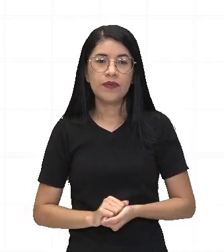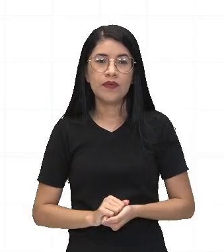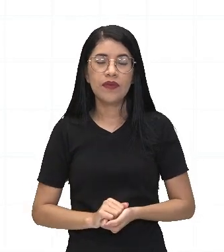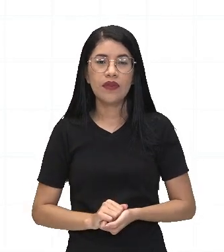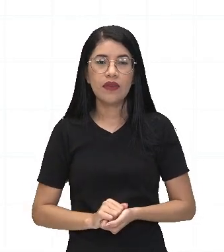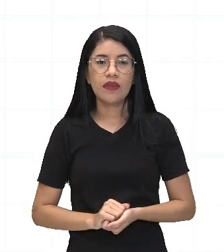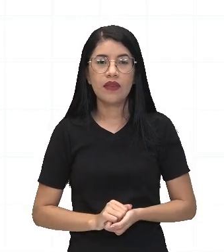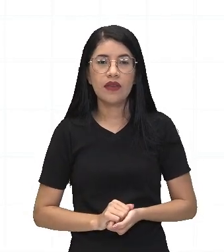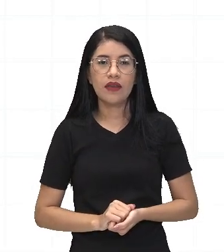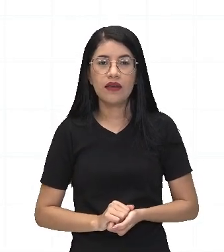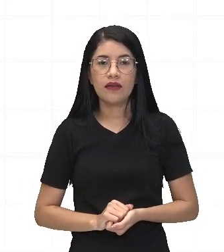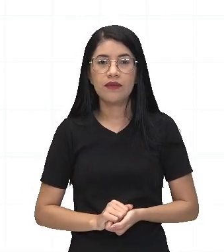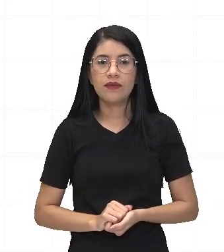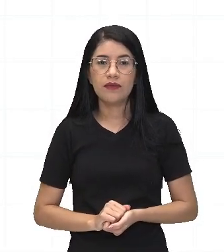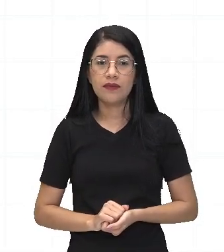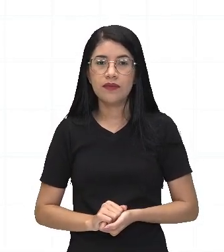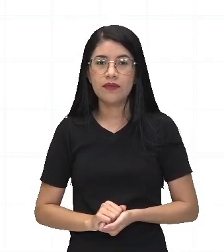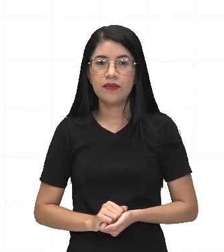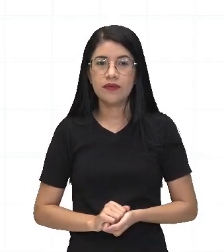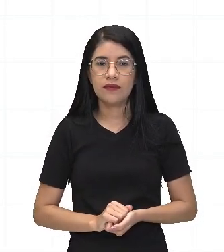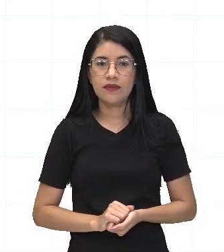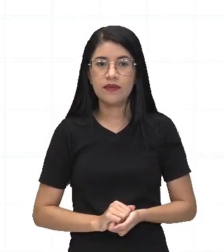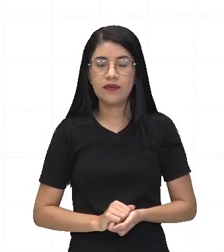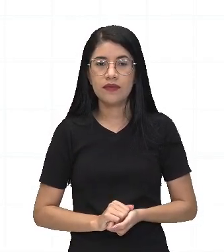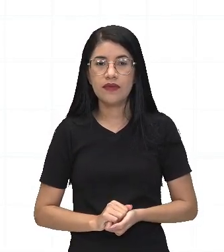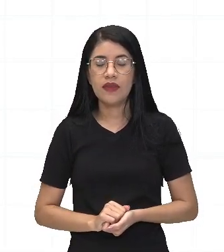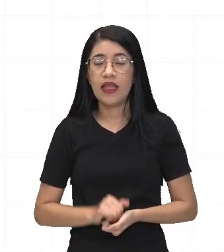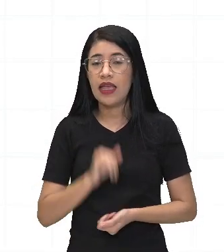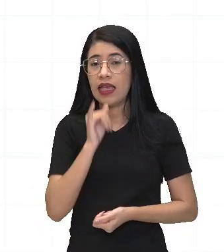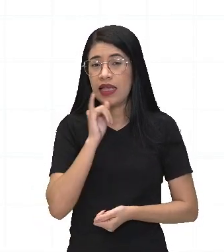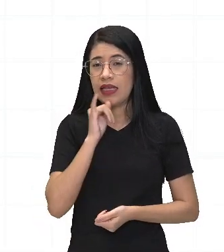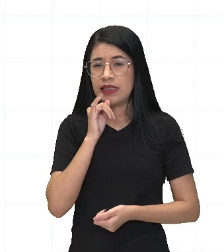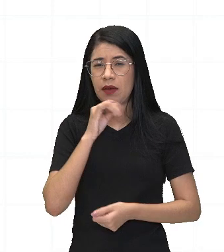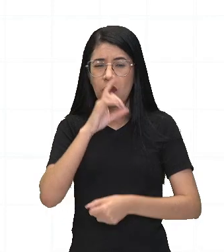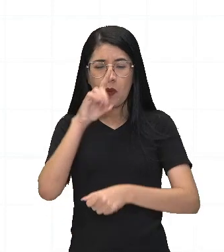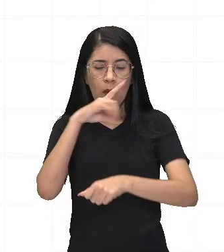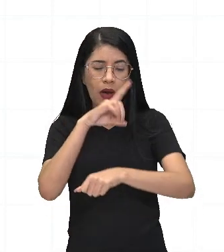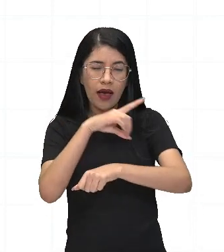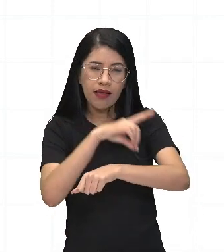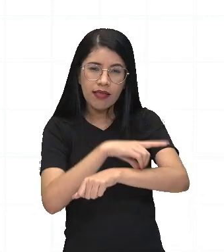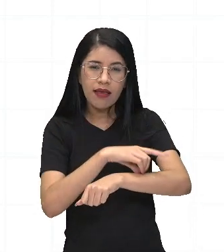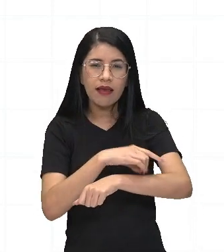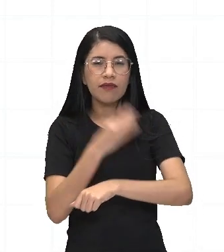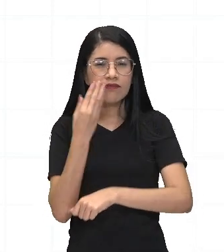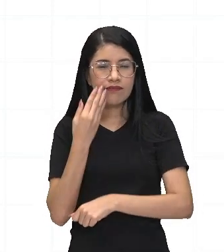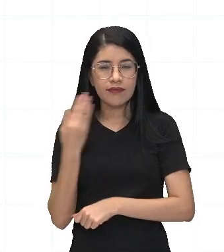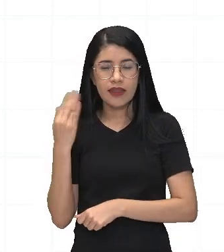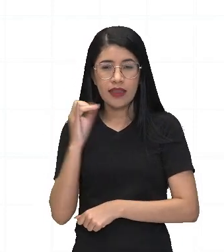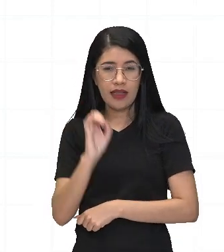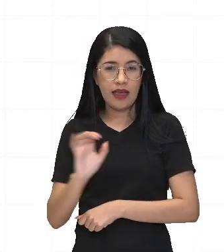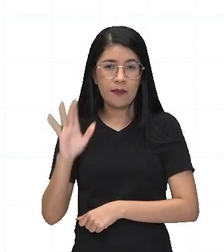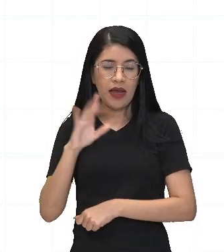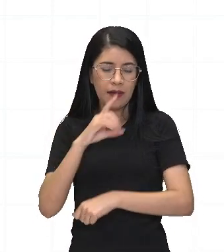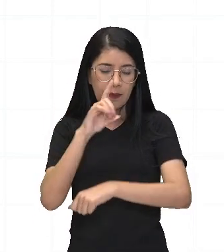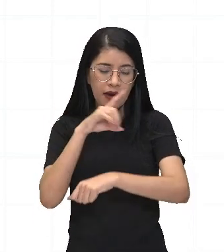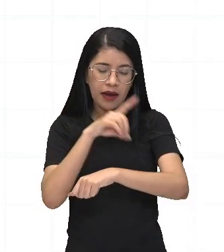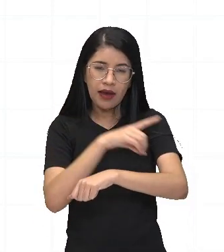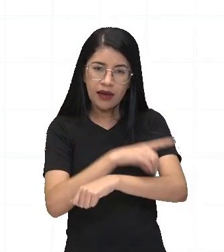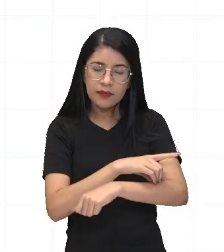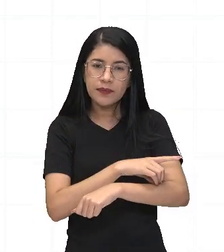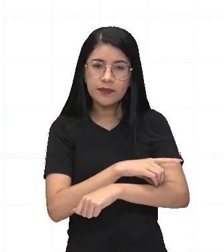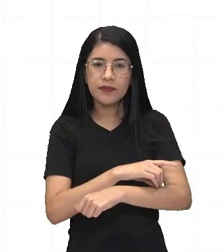temos, por exemplo, o mosquito da dengue na ilustração. Nós podemos aí já